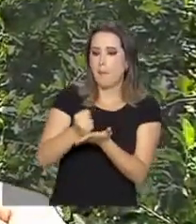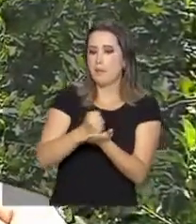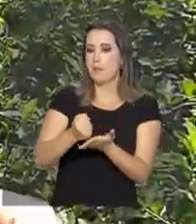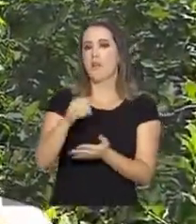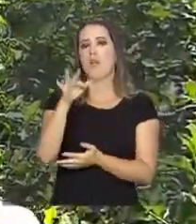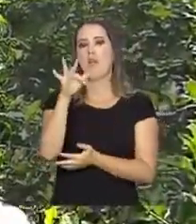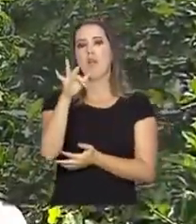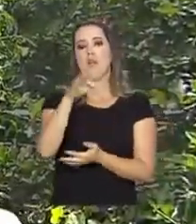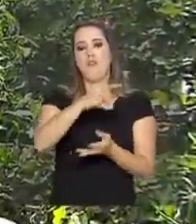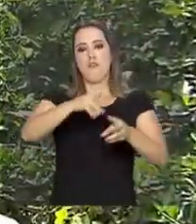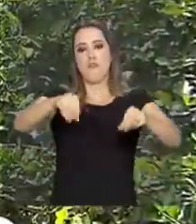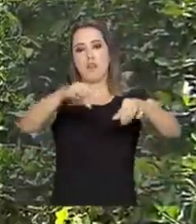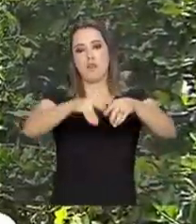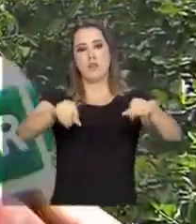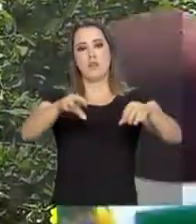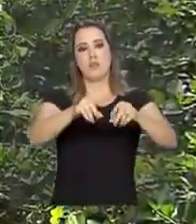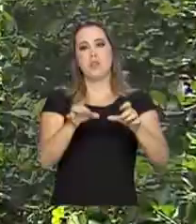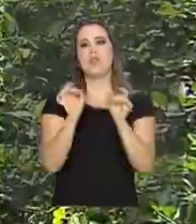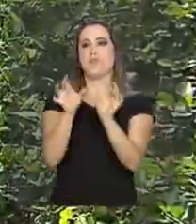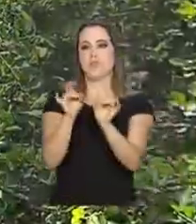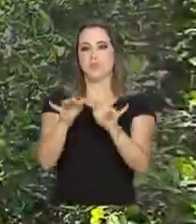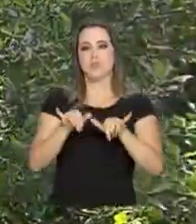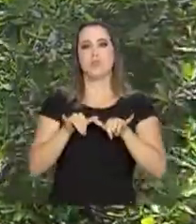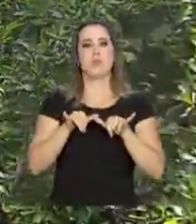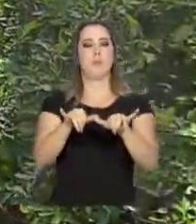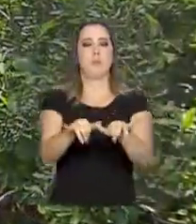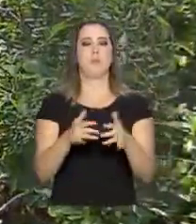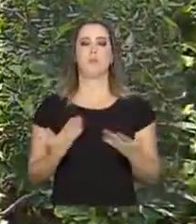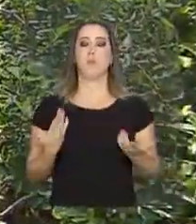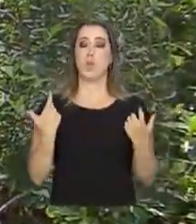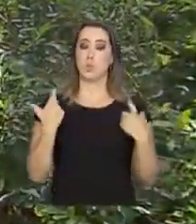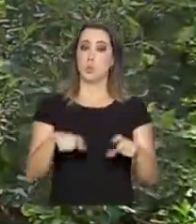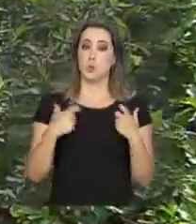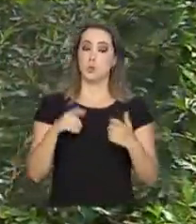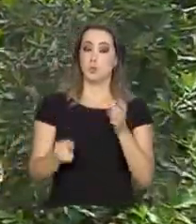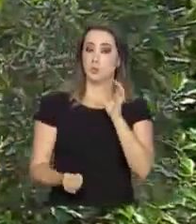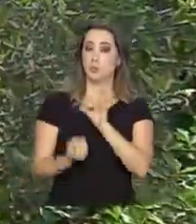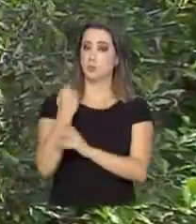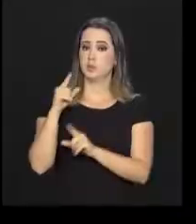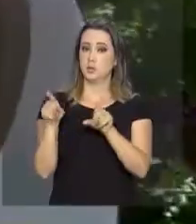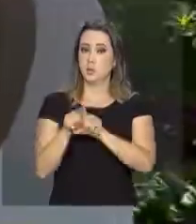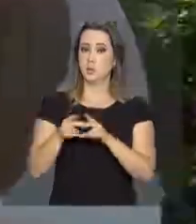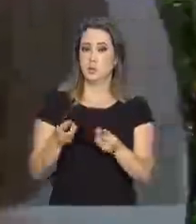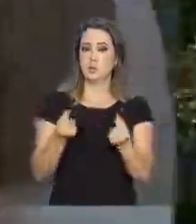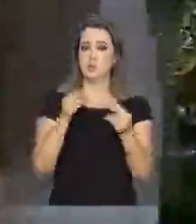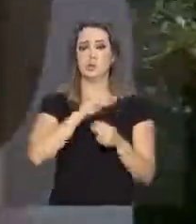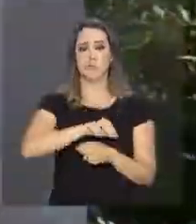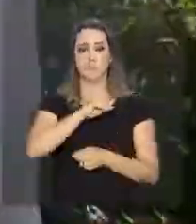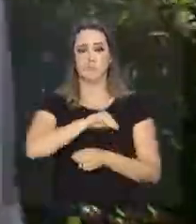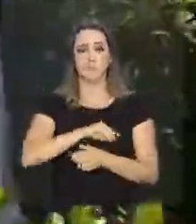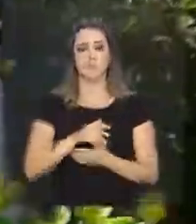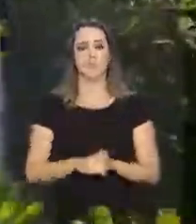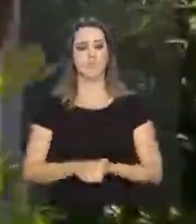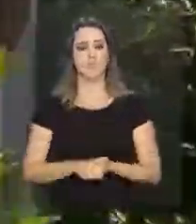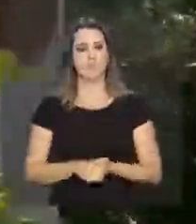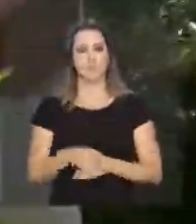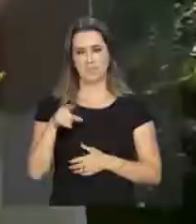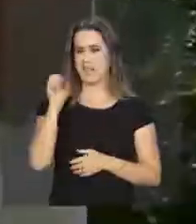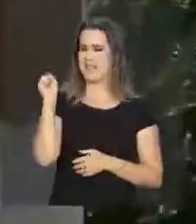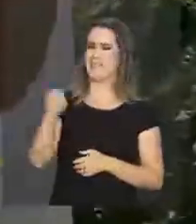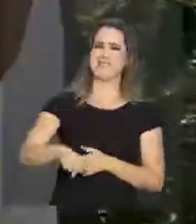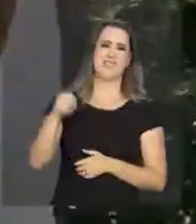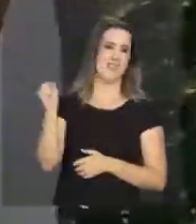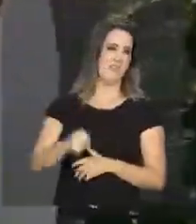a vácuo para a rede de supermercado. Então, esse perímetro irrigado acaba gerando também muita renda, muito emprego aqui para a Não, gente. com certeza, você não